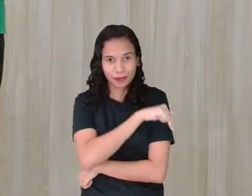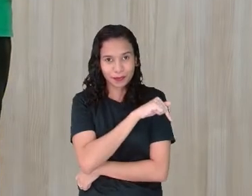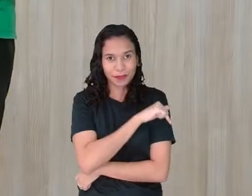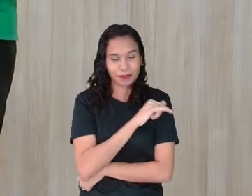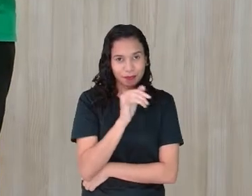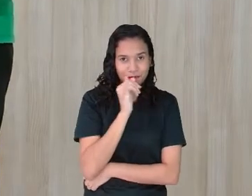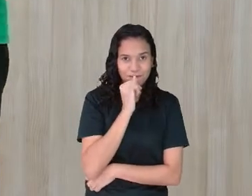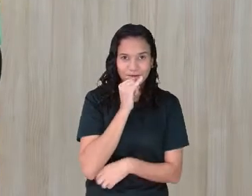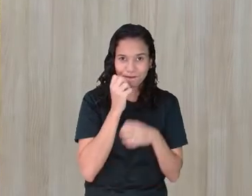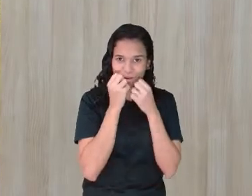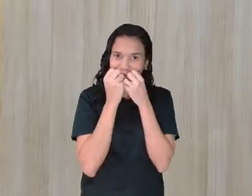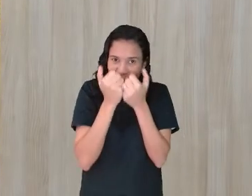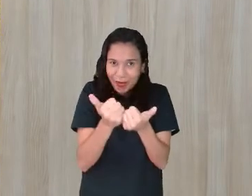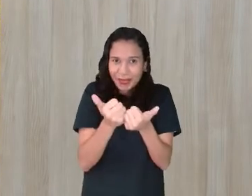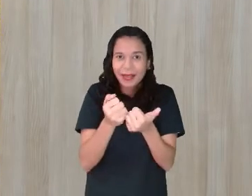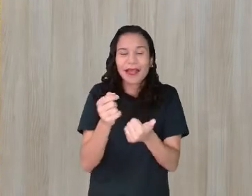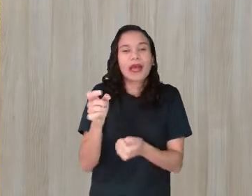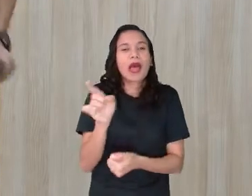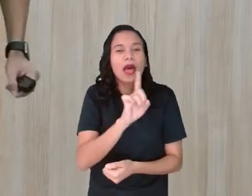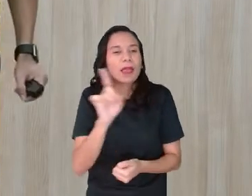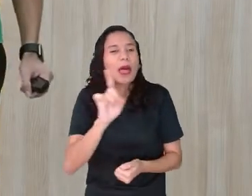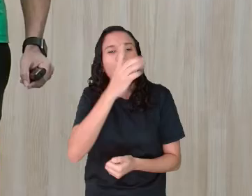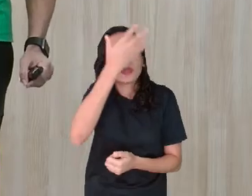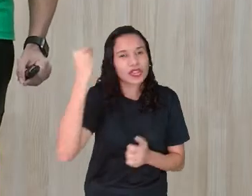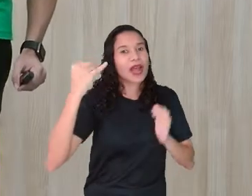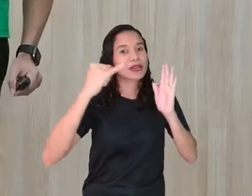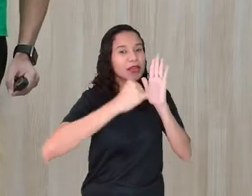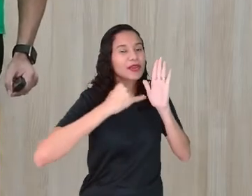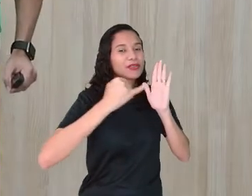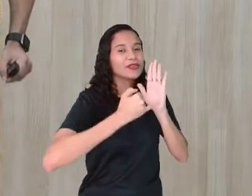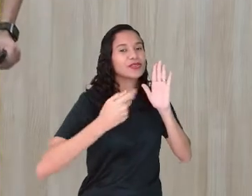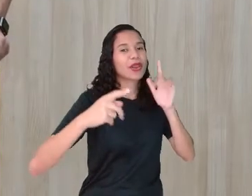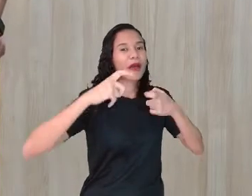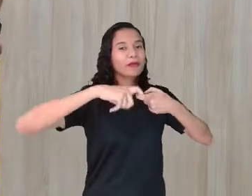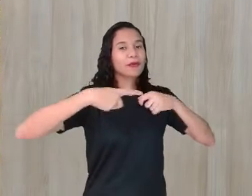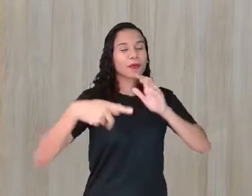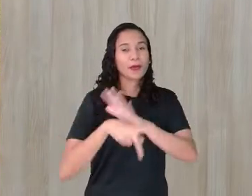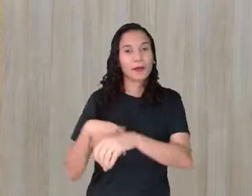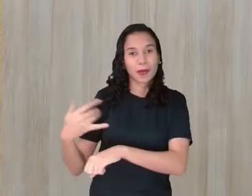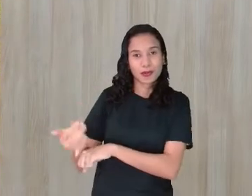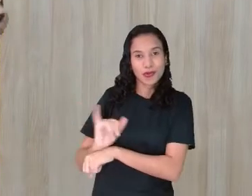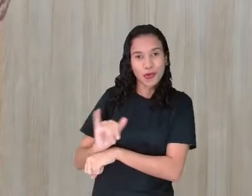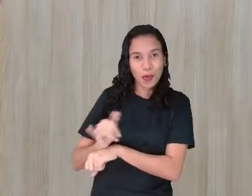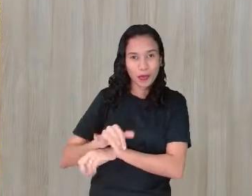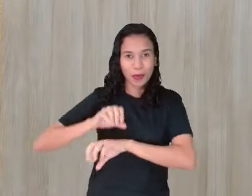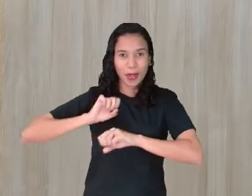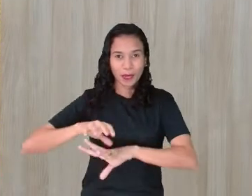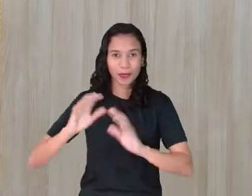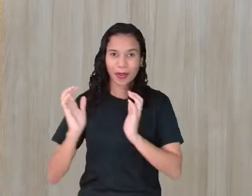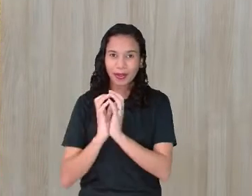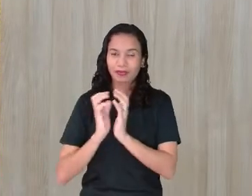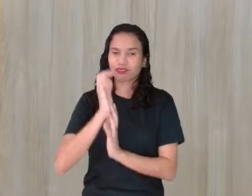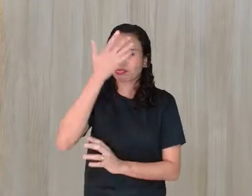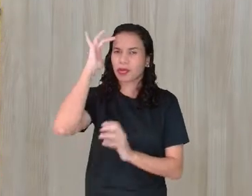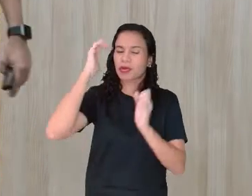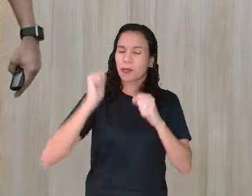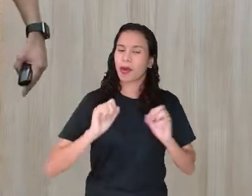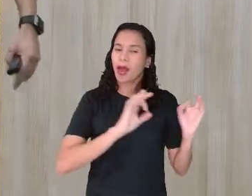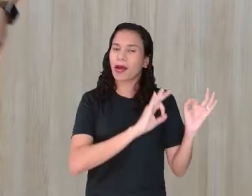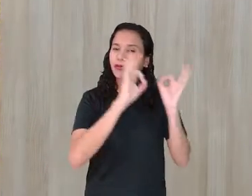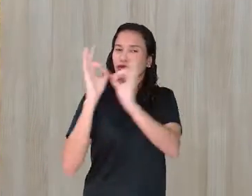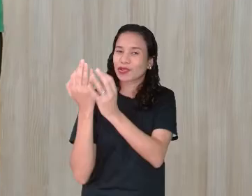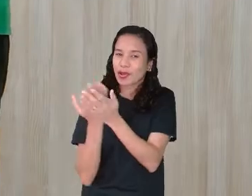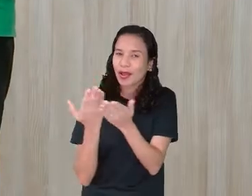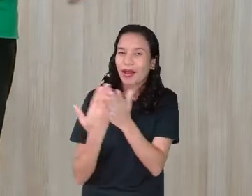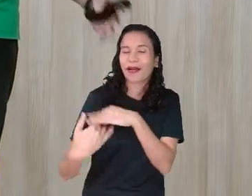exemplo. Belezinha? Então, não deixe de se inscrever aí no canal do YouTube Educa Recife, para que você possa acompanhar aí as aulas